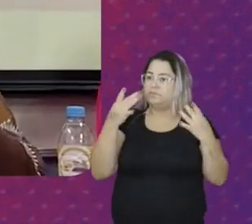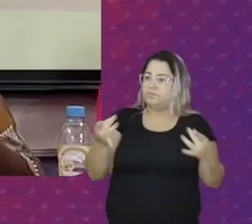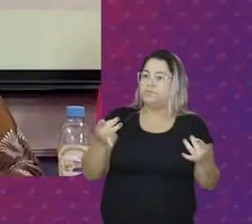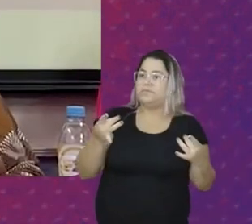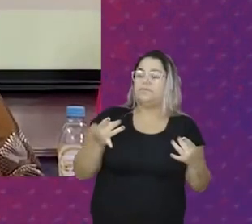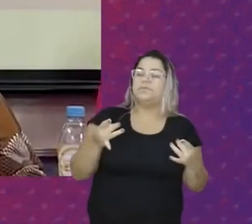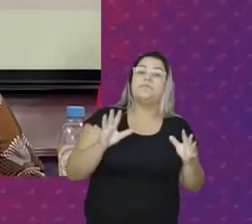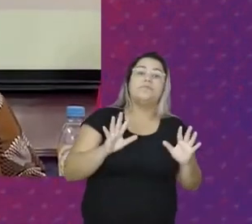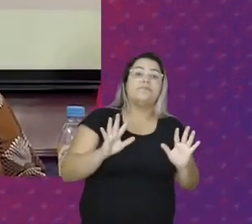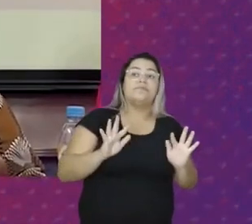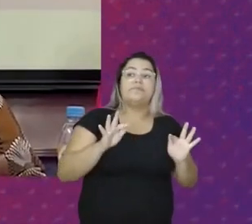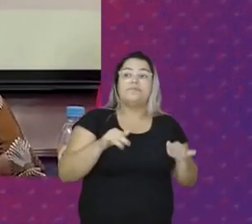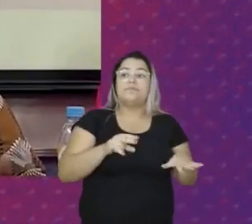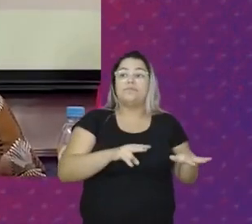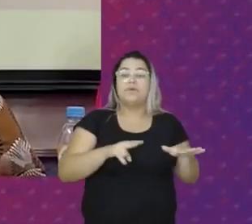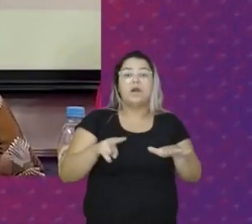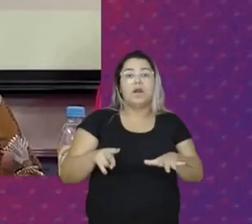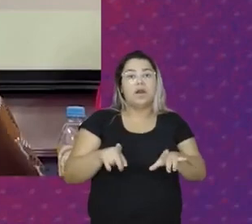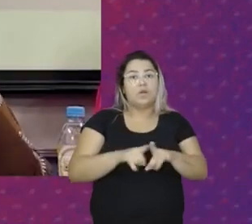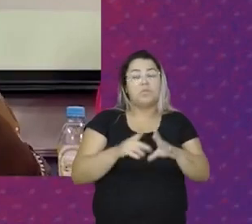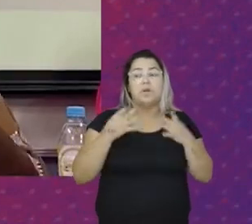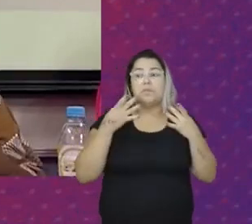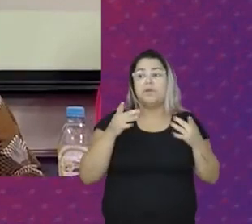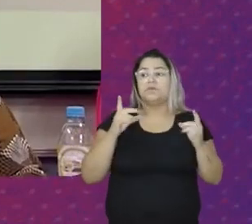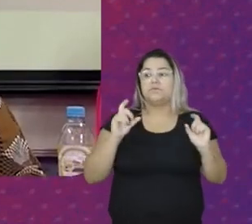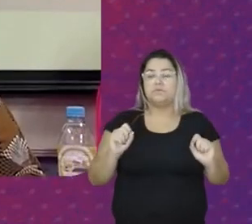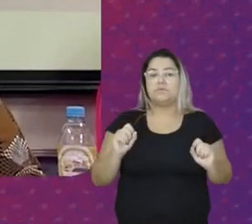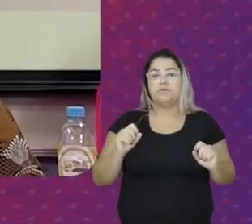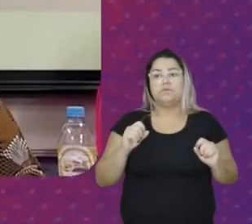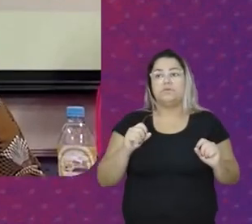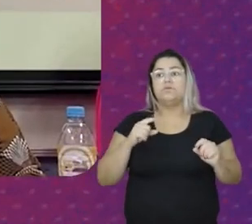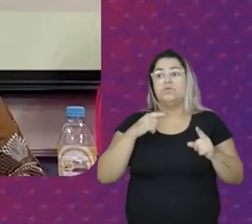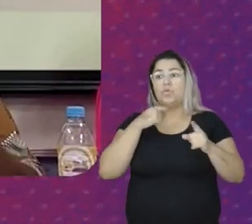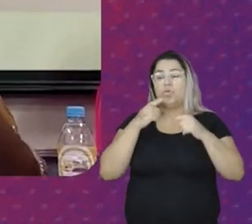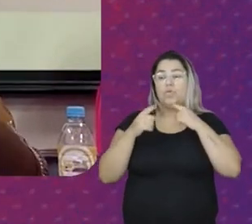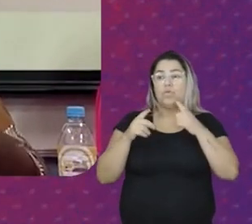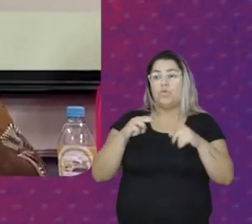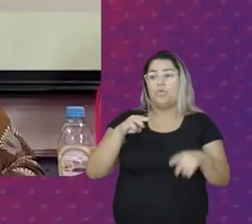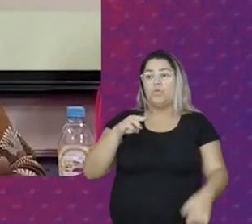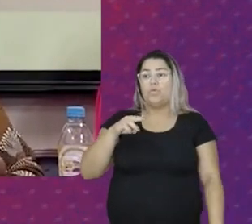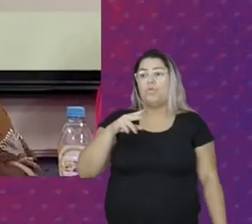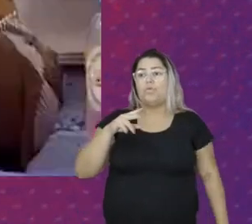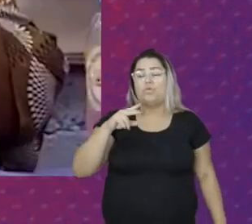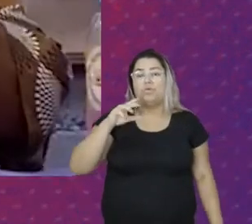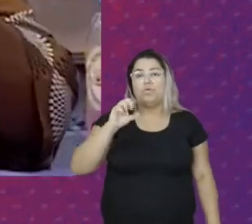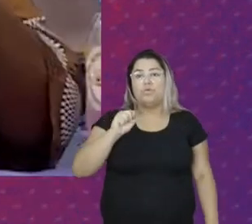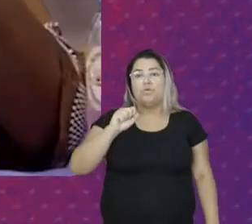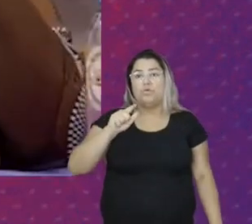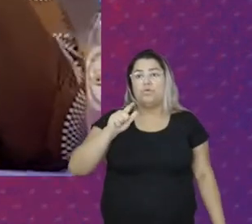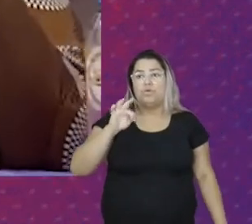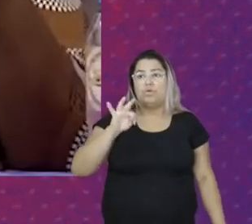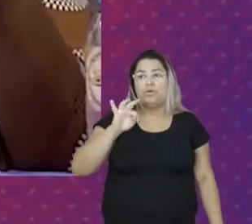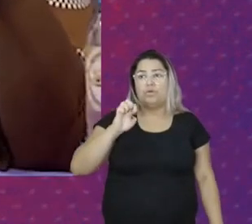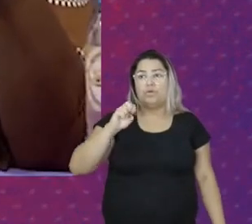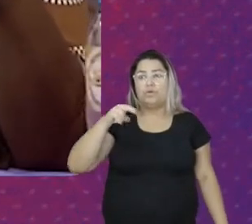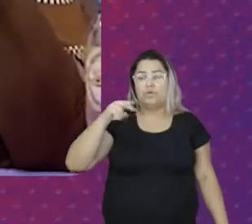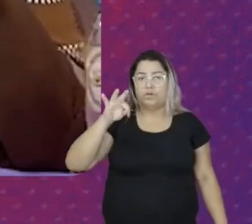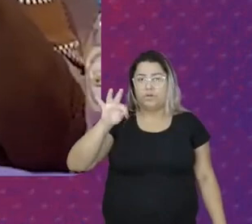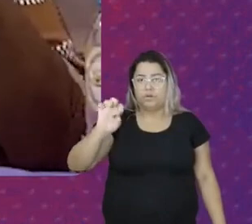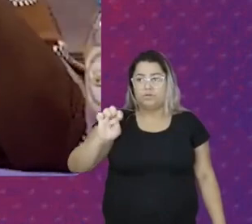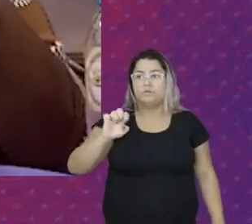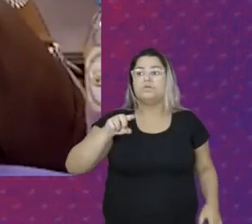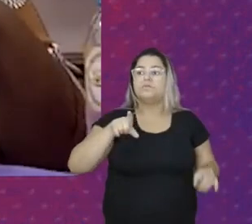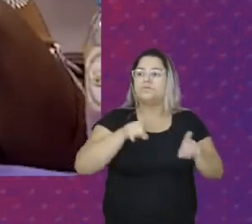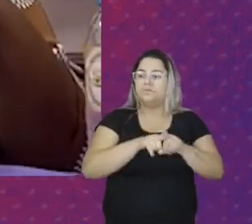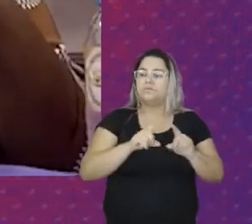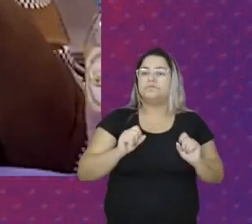estrear esse final de semana uma peça em Belo Horizonte do Abdias, que chama Sortilégio. É um intelectual que vale